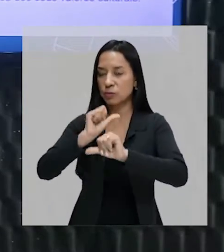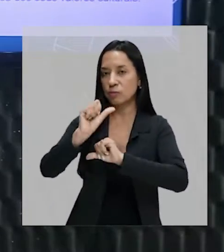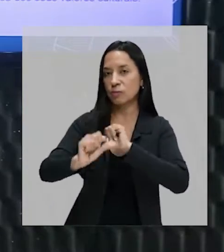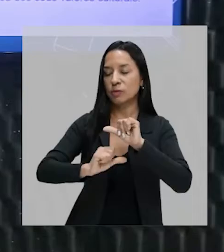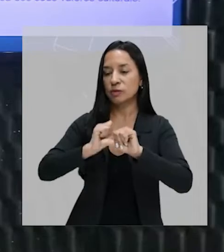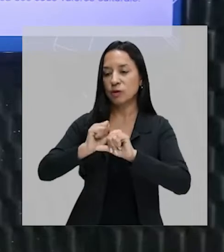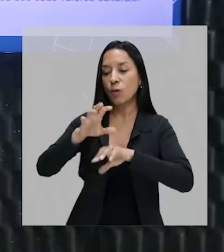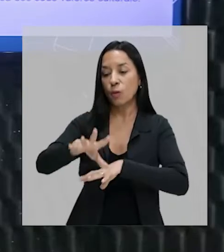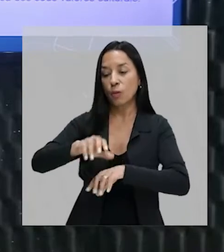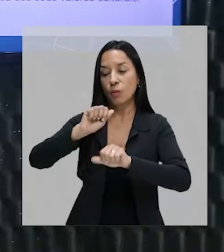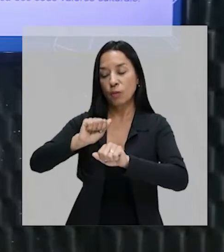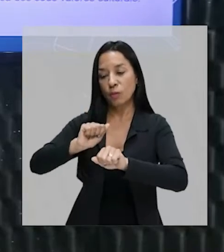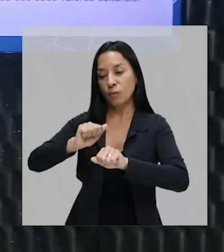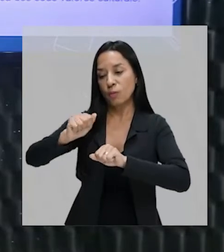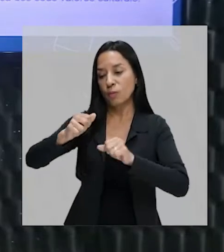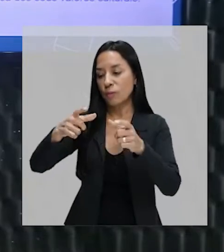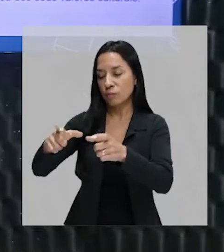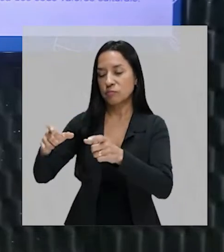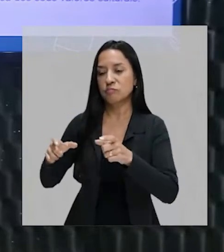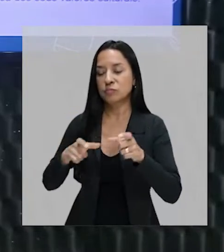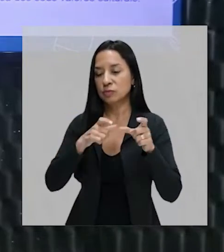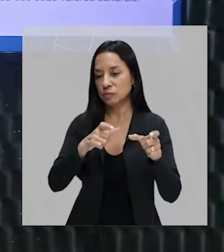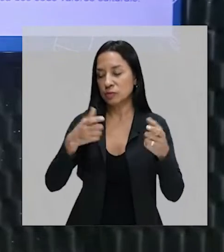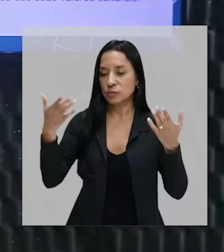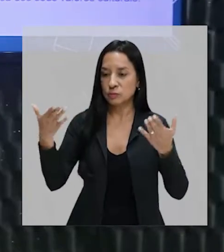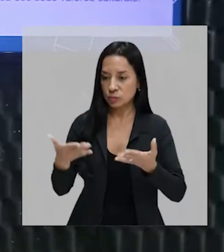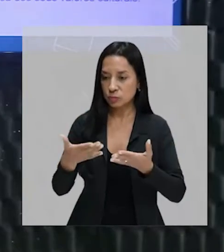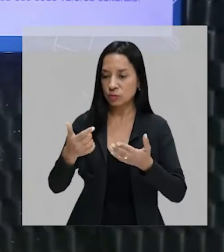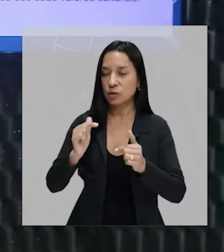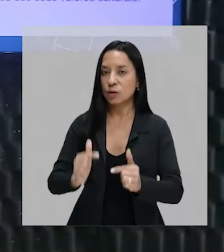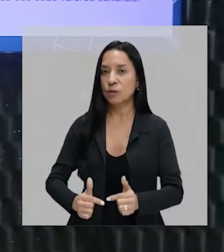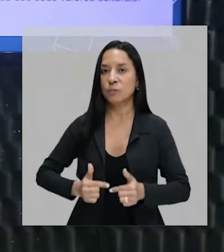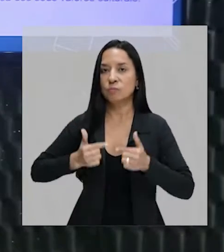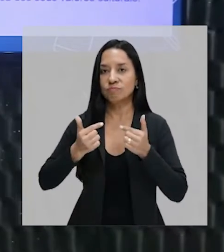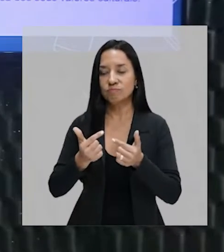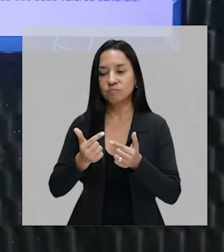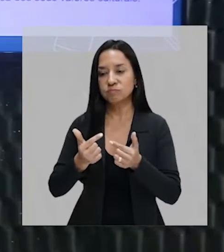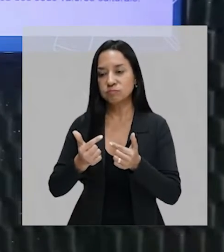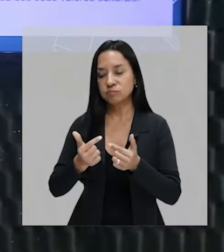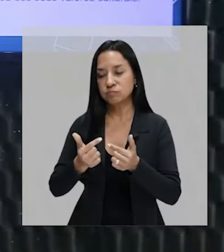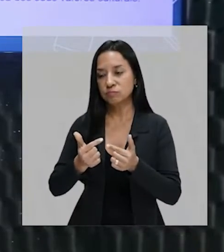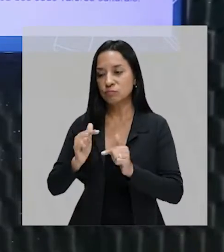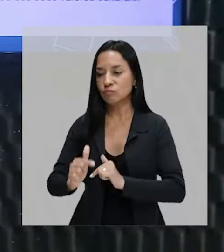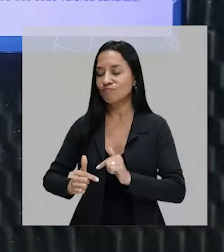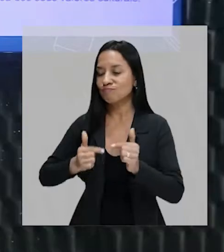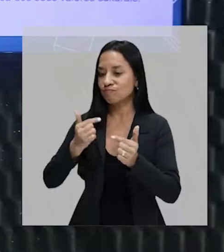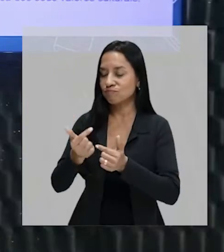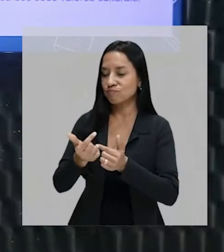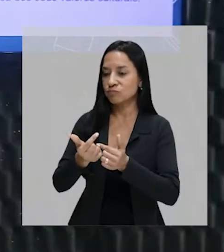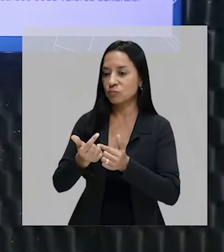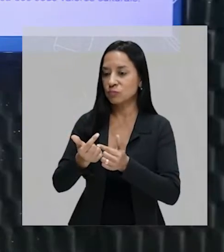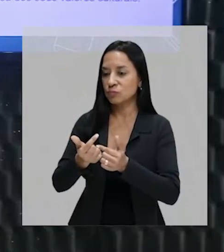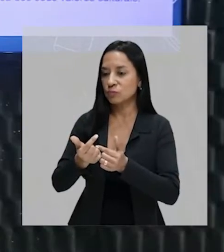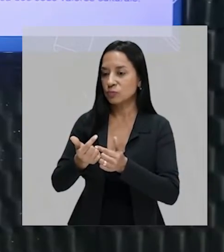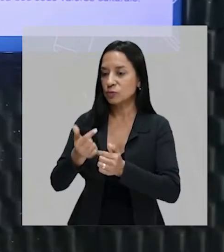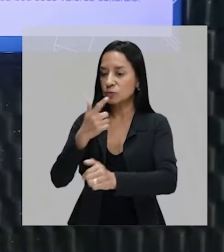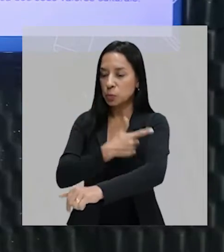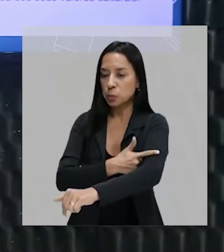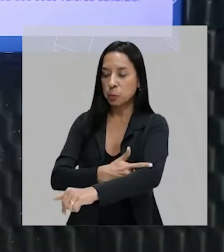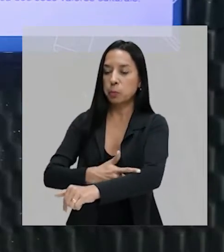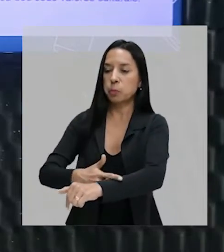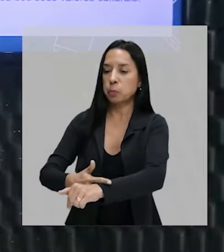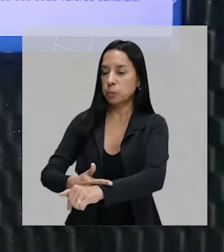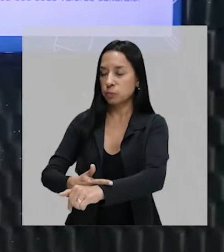ocupando os espaços na atualidade e lutando lutando pelos seus hábitos